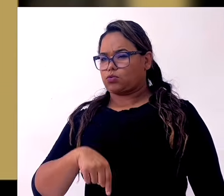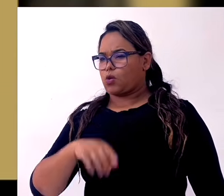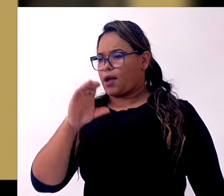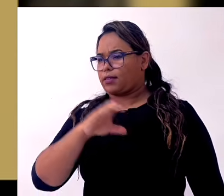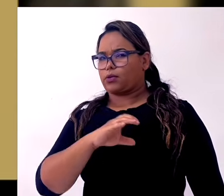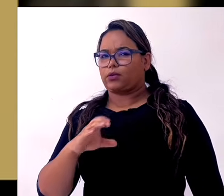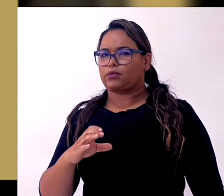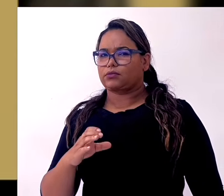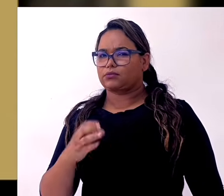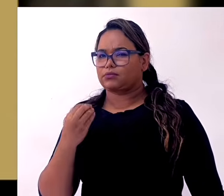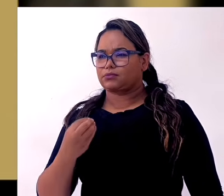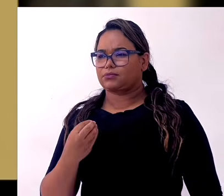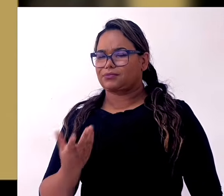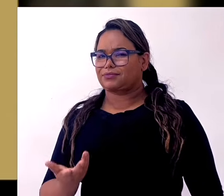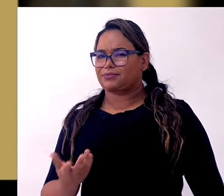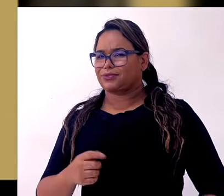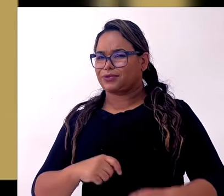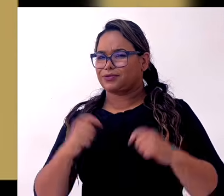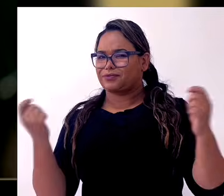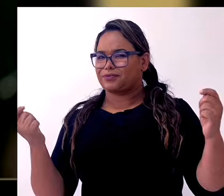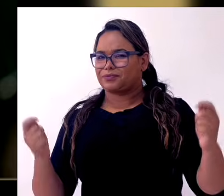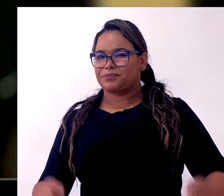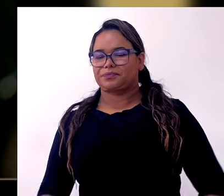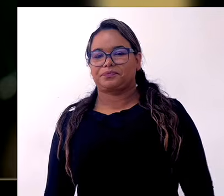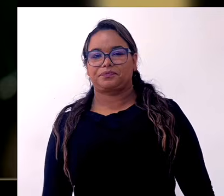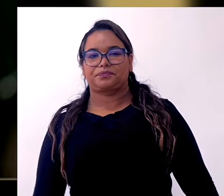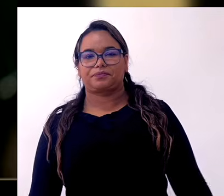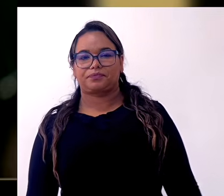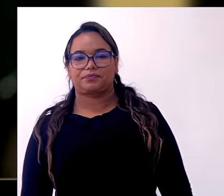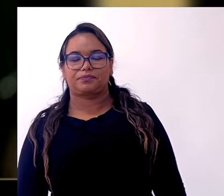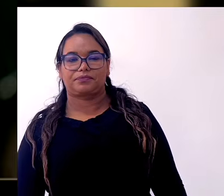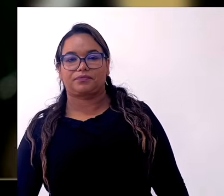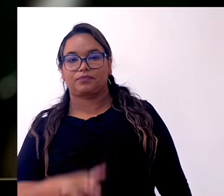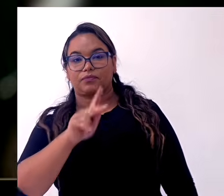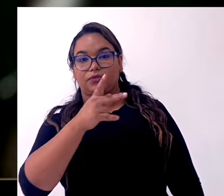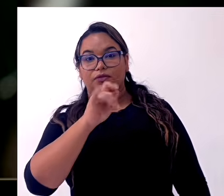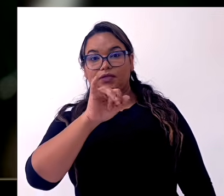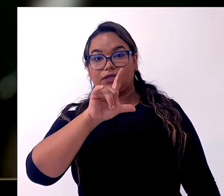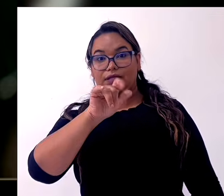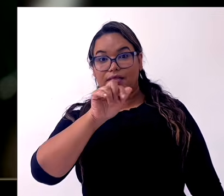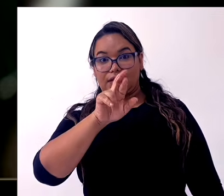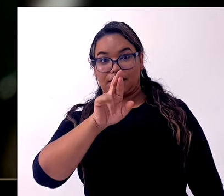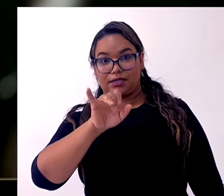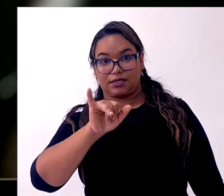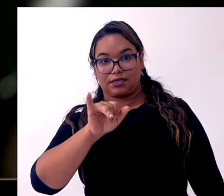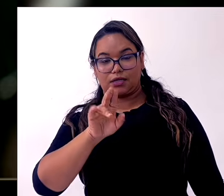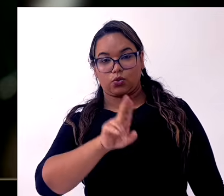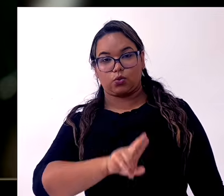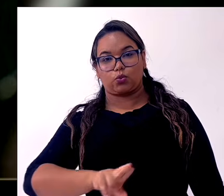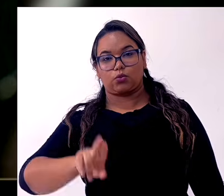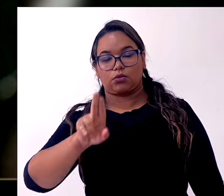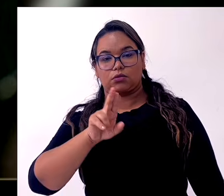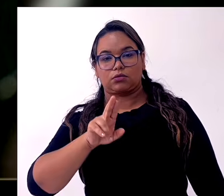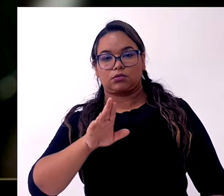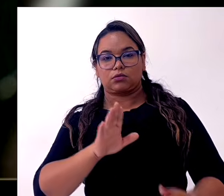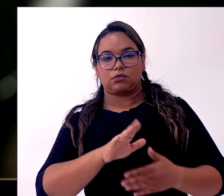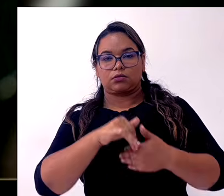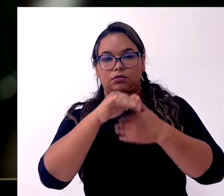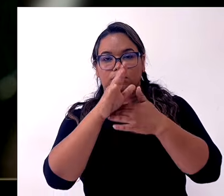que demonstram sua ligação com Lúcifer. O presidente Clinton aqui está recebendo o Papa